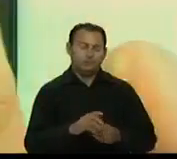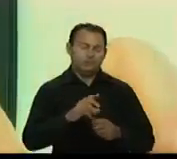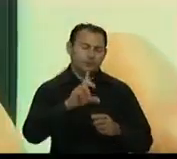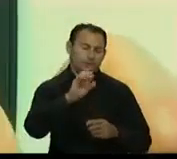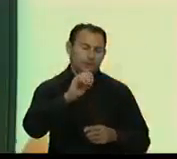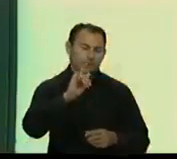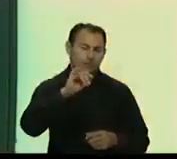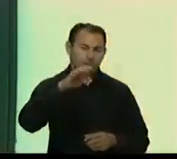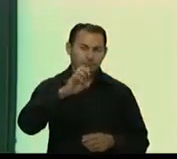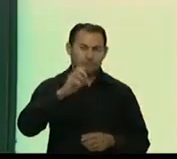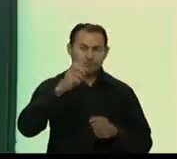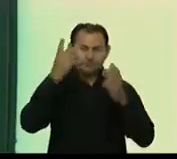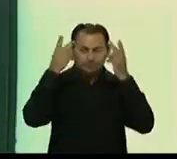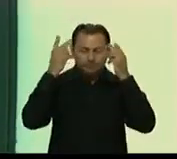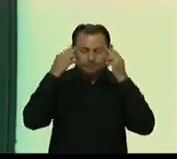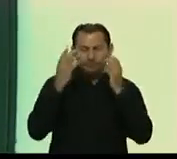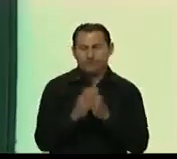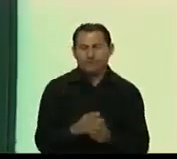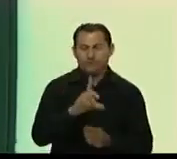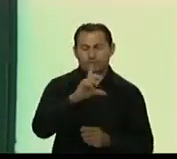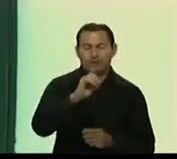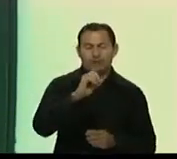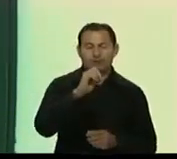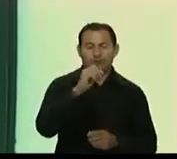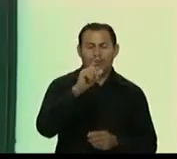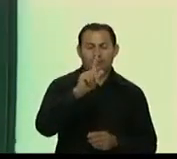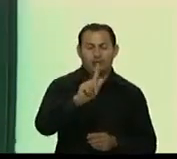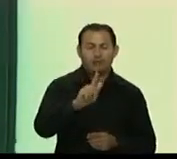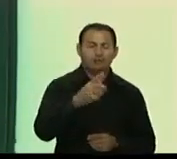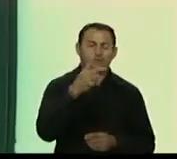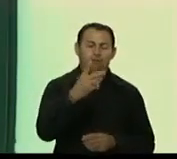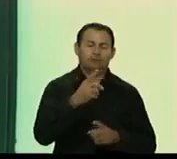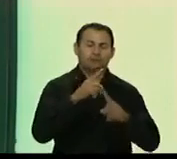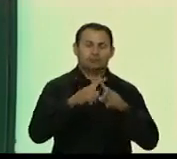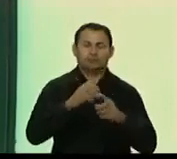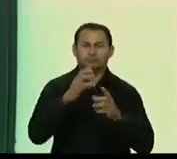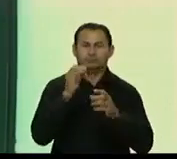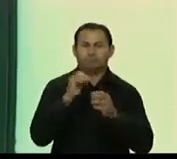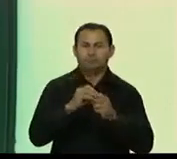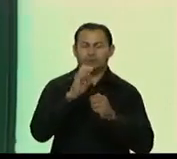Então, log de 2, para fazer o cálculo, para simular,